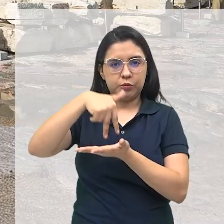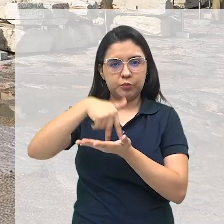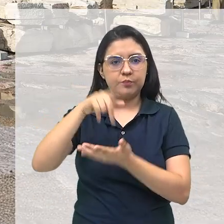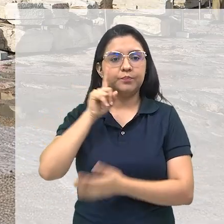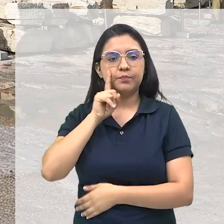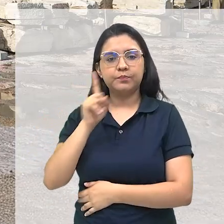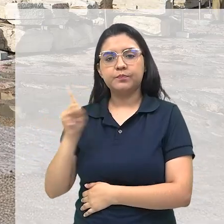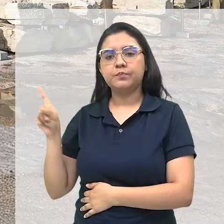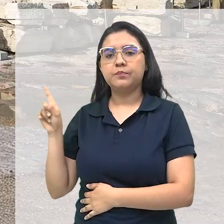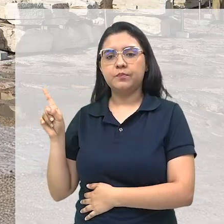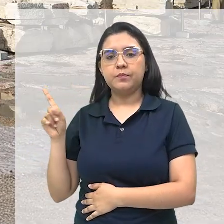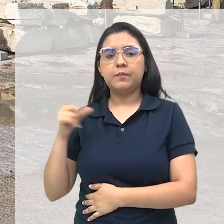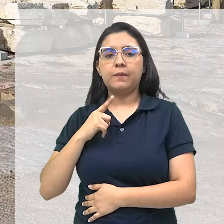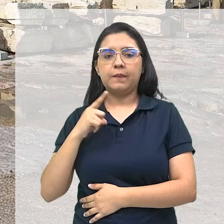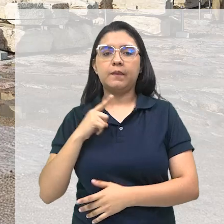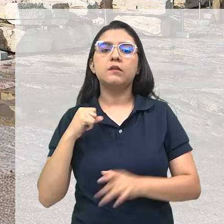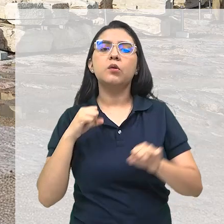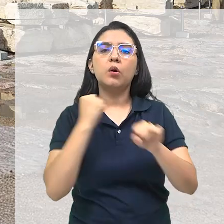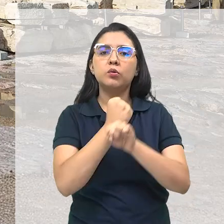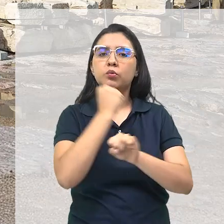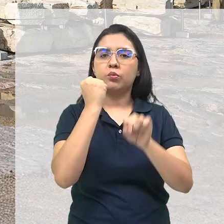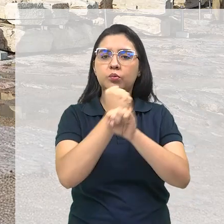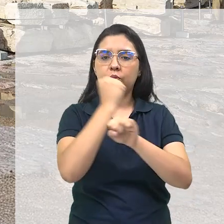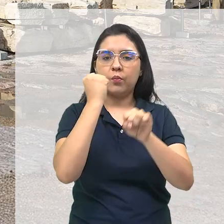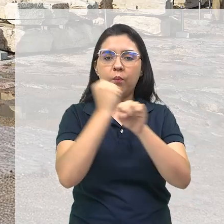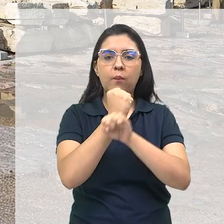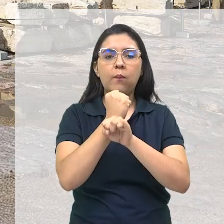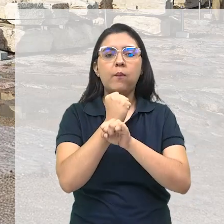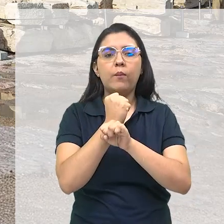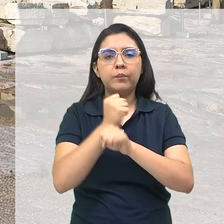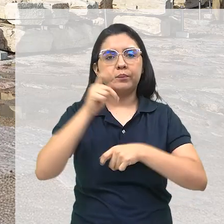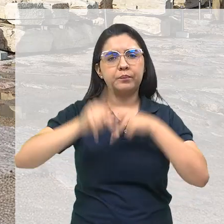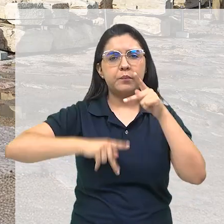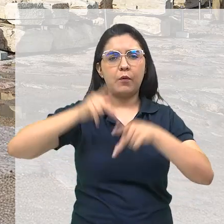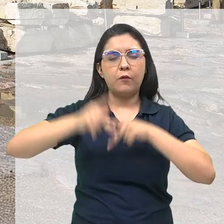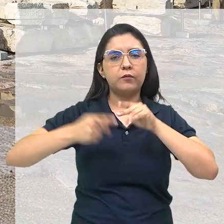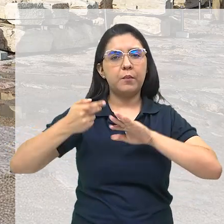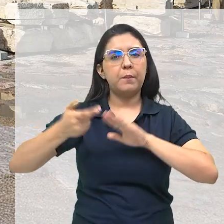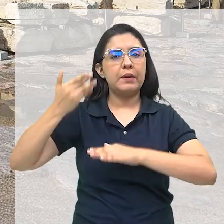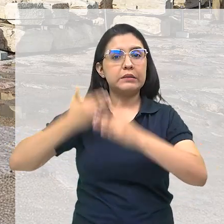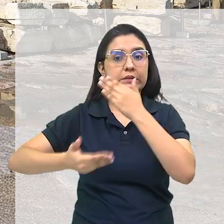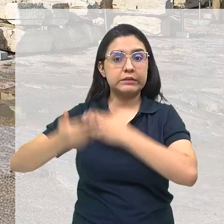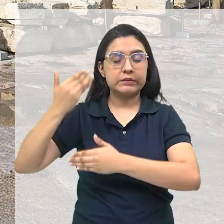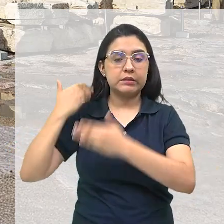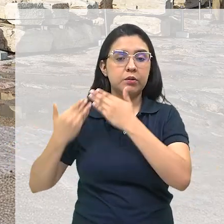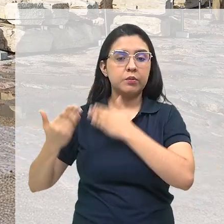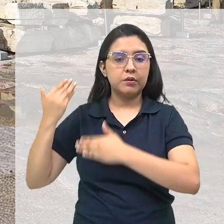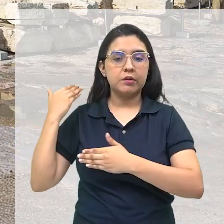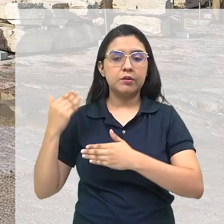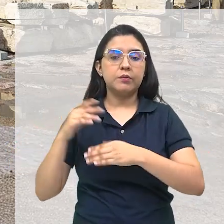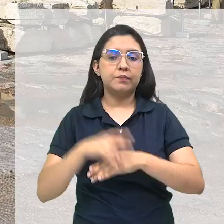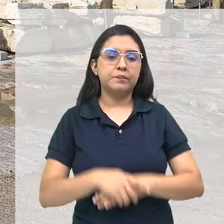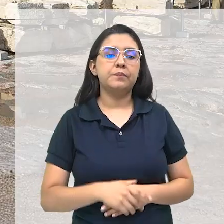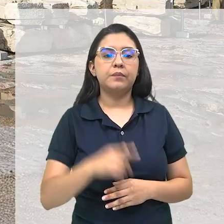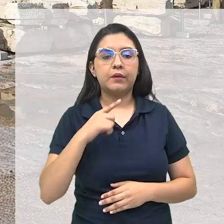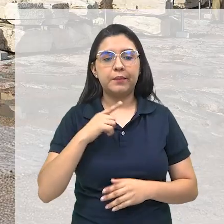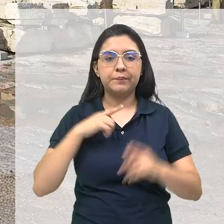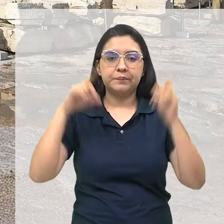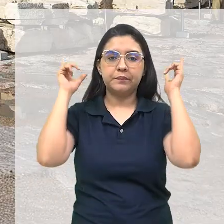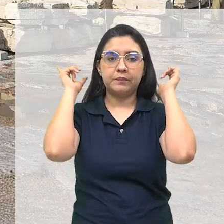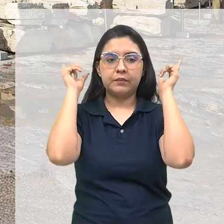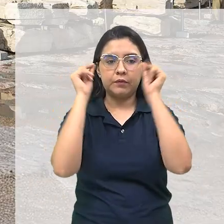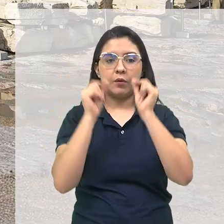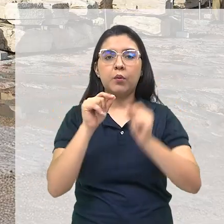isso daqui é ruínas de uma civilização muito antiga, chamada civilização grega